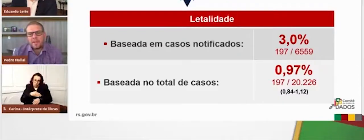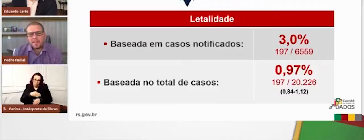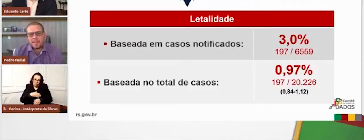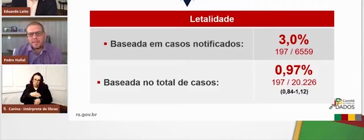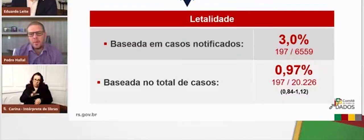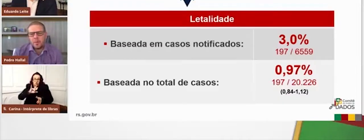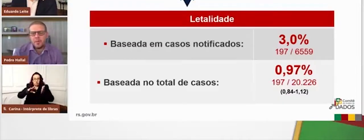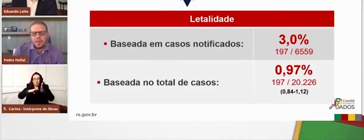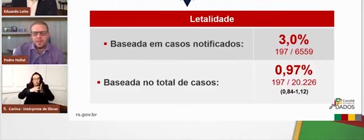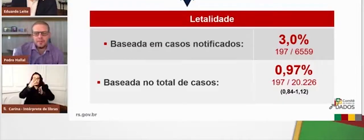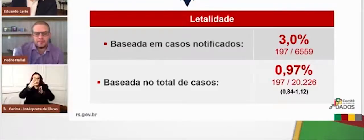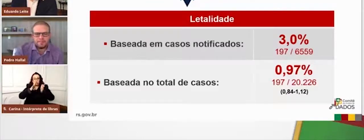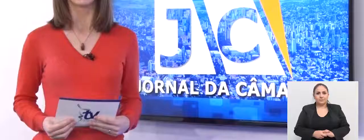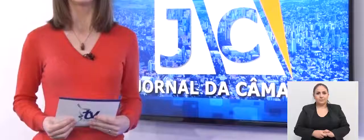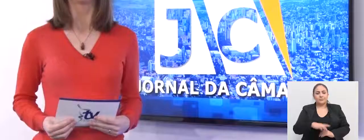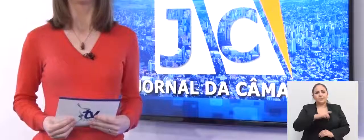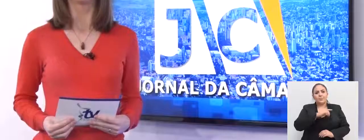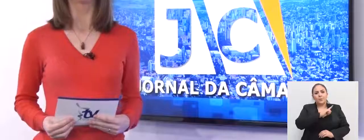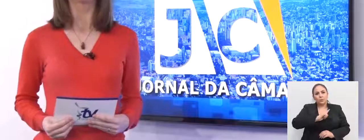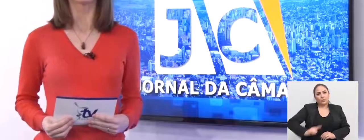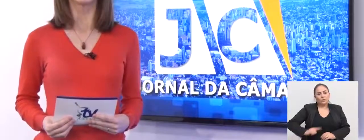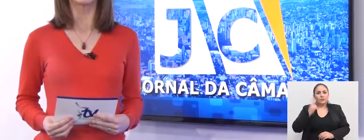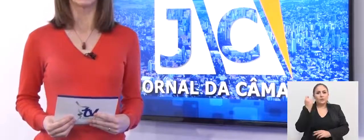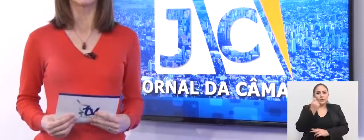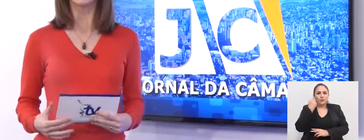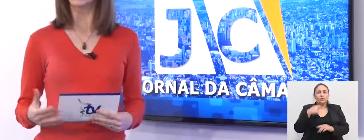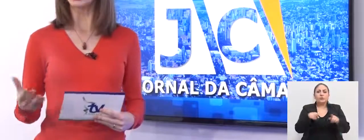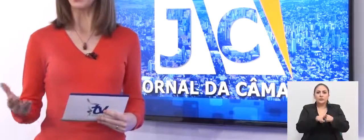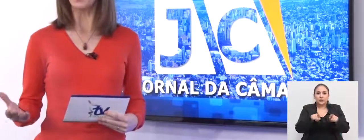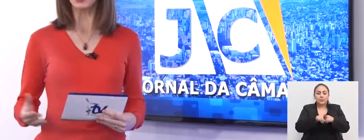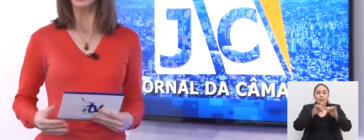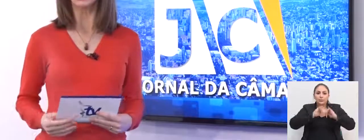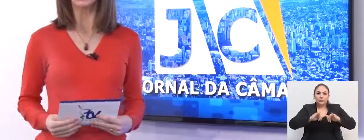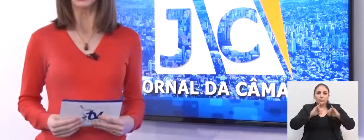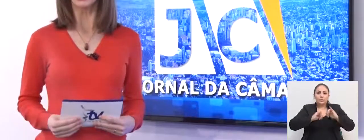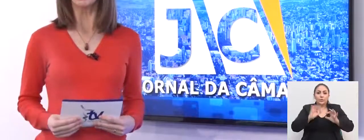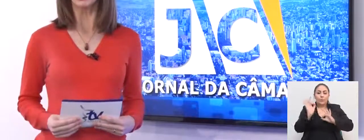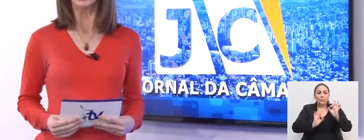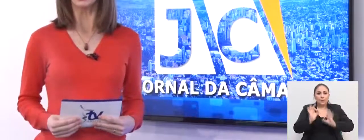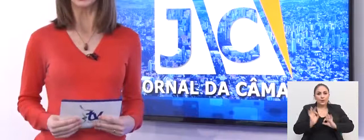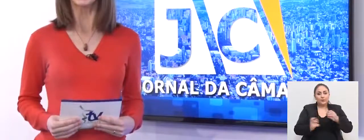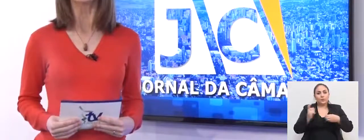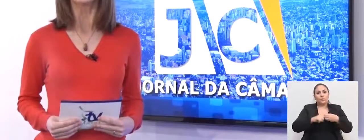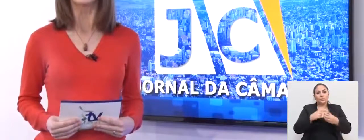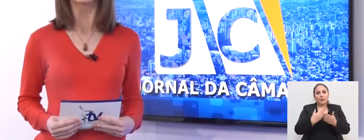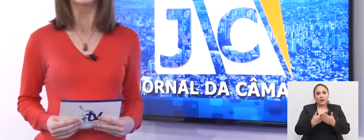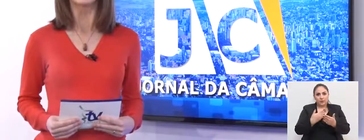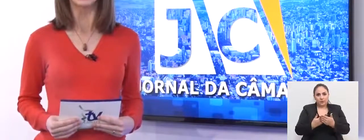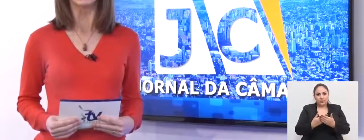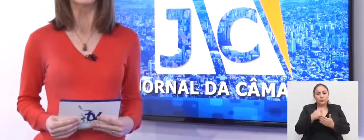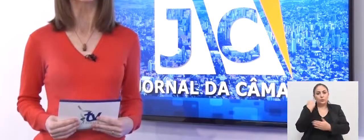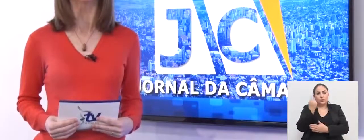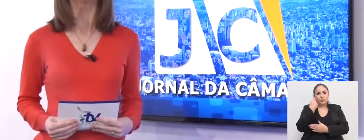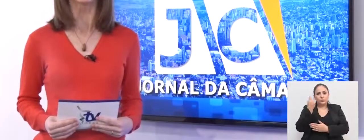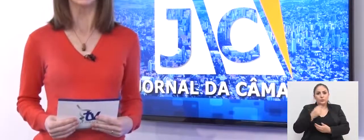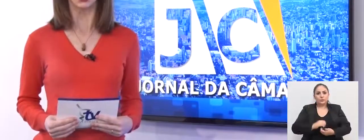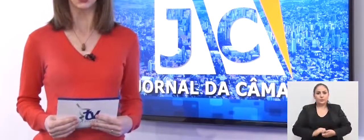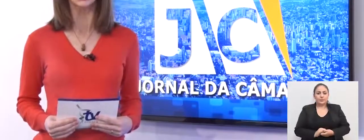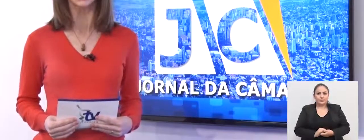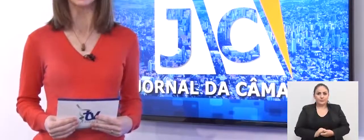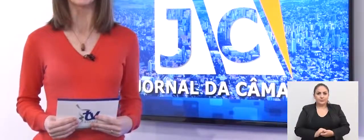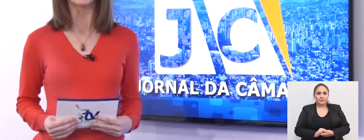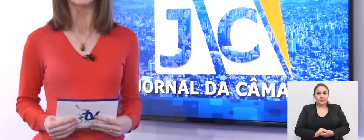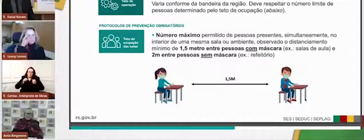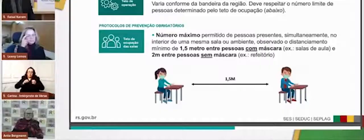quarta fase da pesquisa concluída. E o Executivo Gaúcho também anunciou um plano de retomada das aulas no Rio Grande